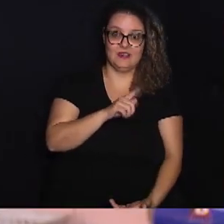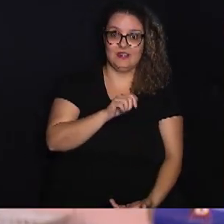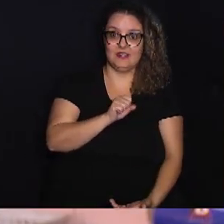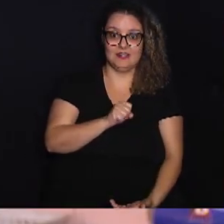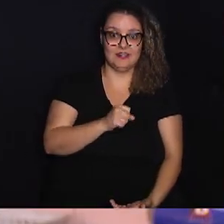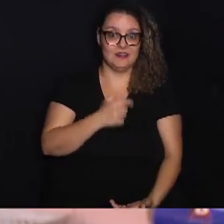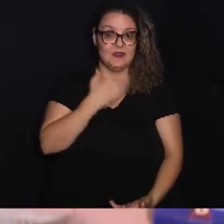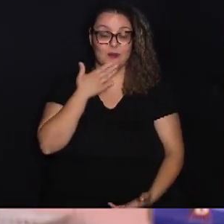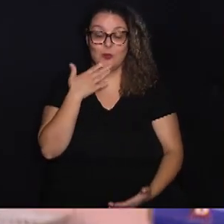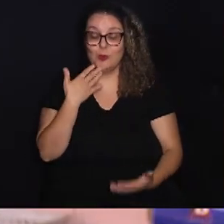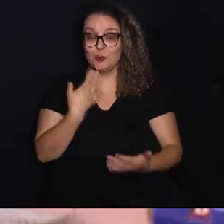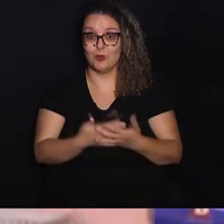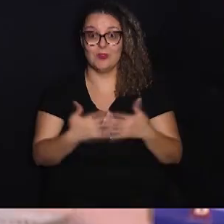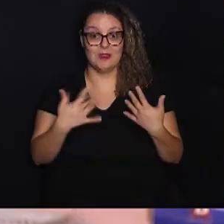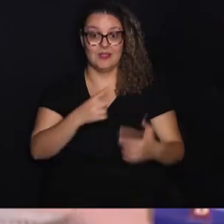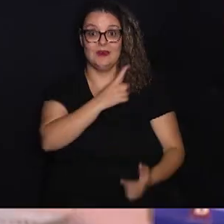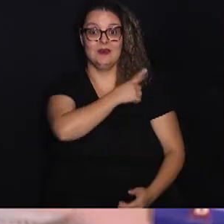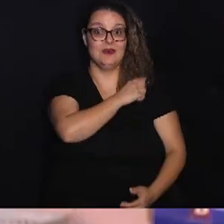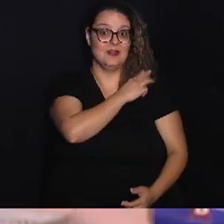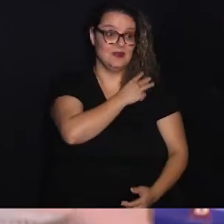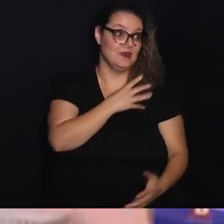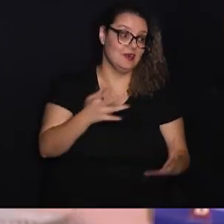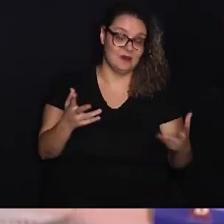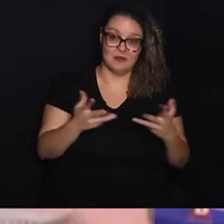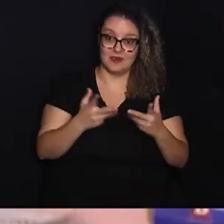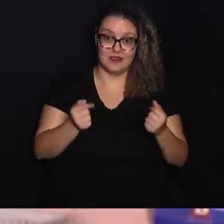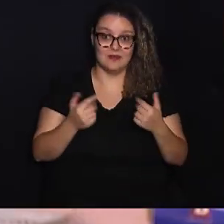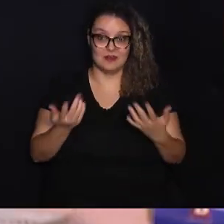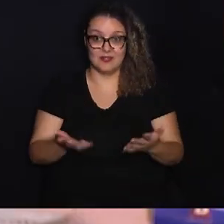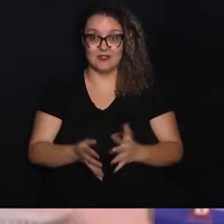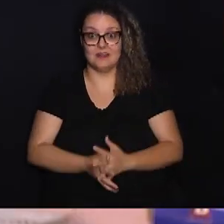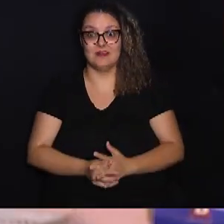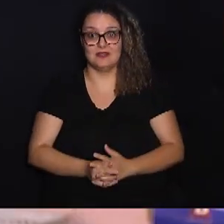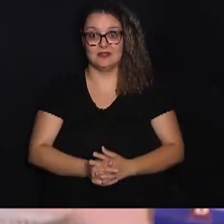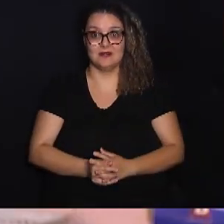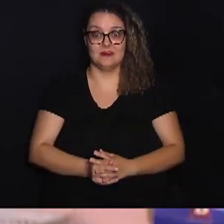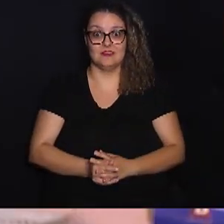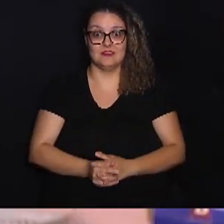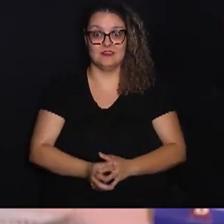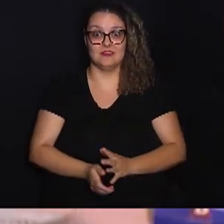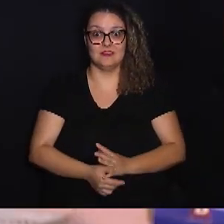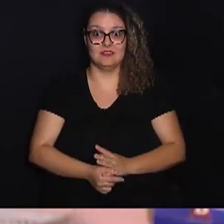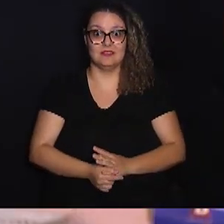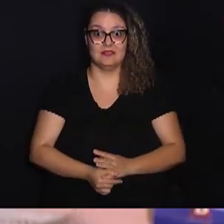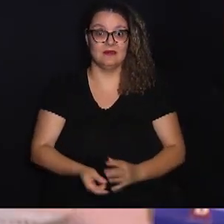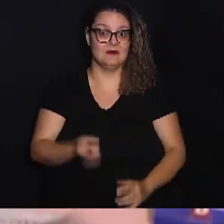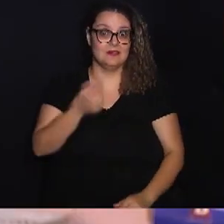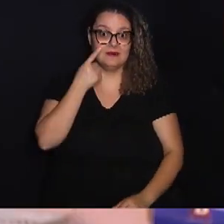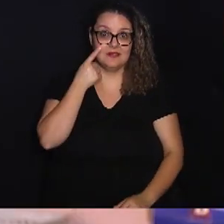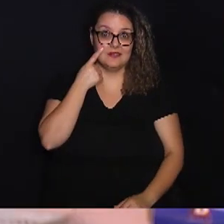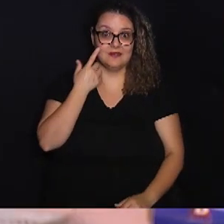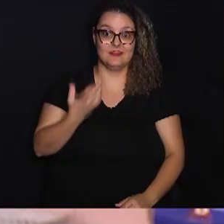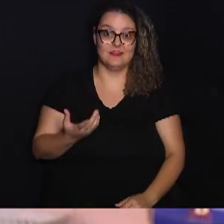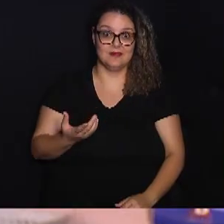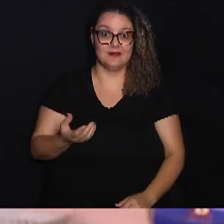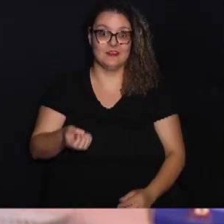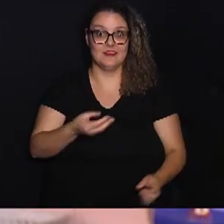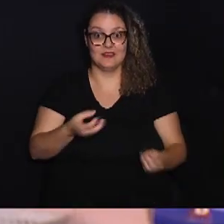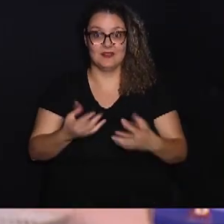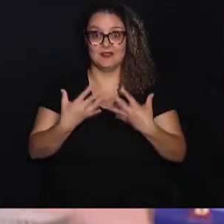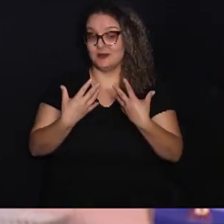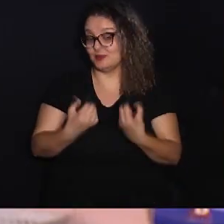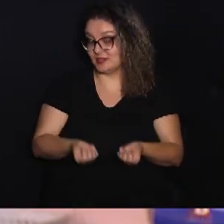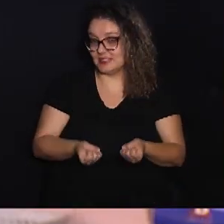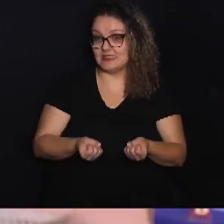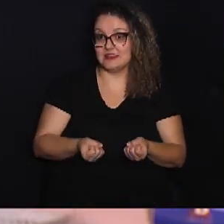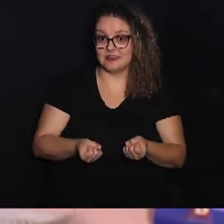encantada. Também o ensino médio é maravilhoso. Então, assim, e a gente vê, né, que recentemente recebi